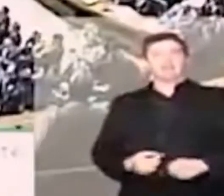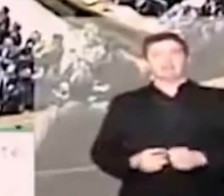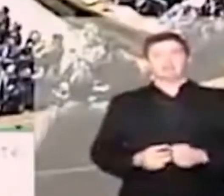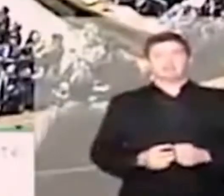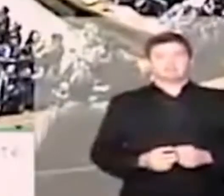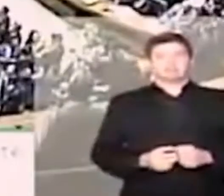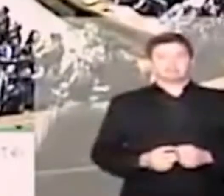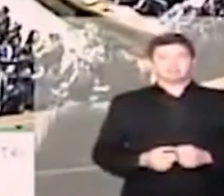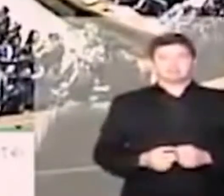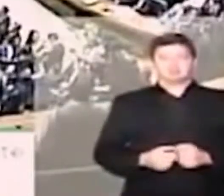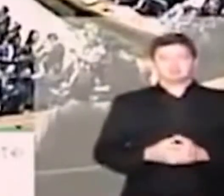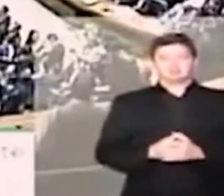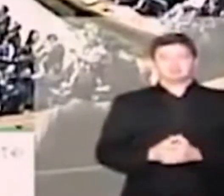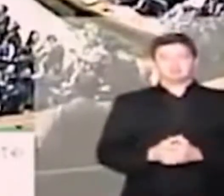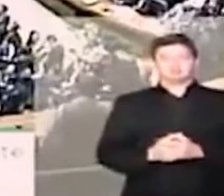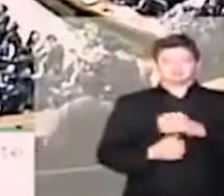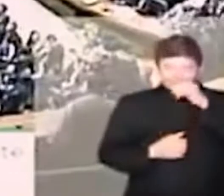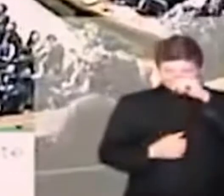Sim! Major Olímpio,